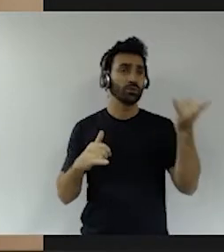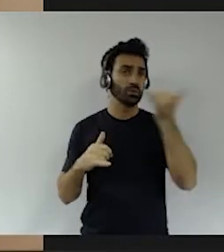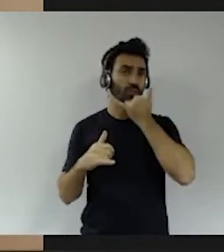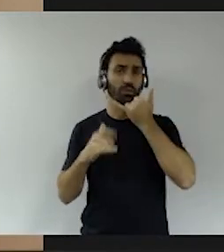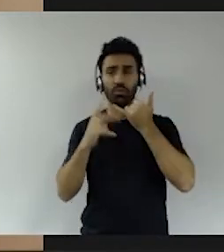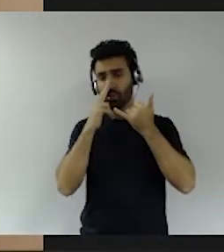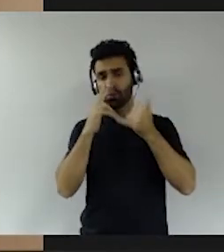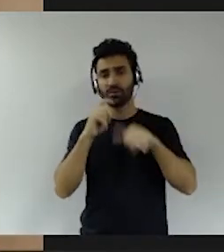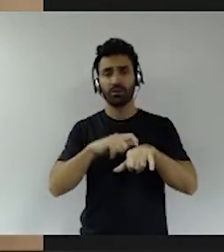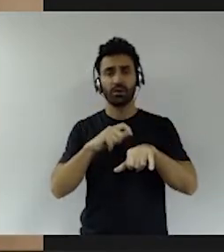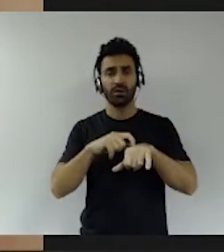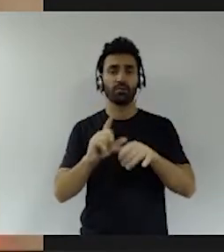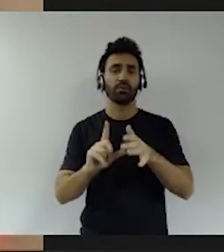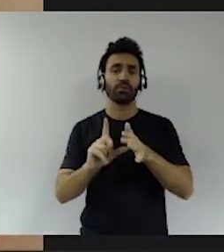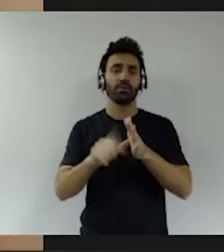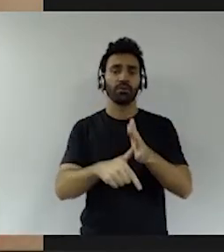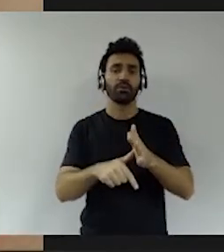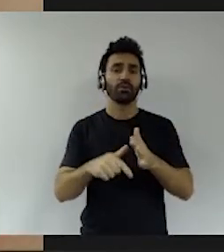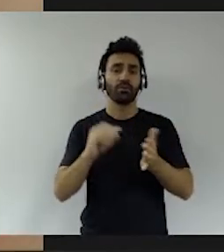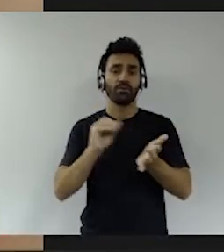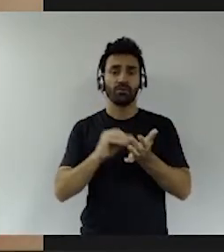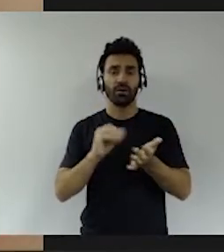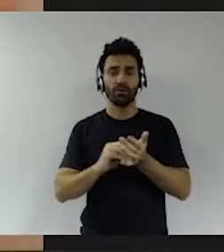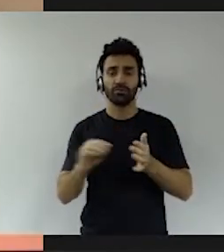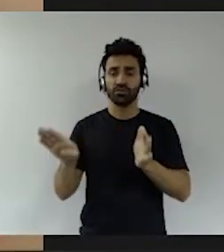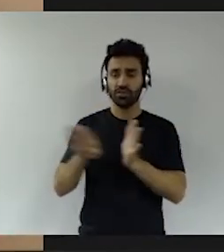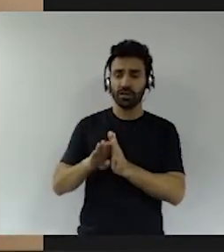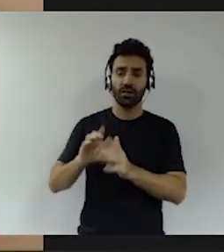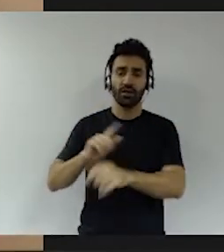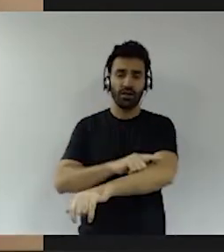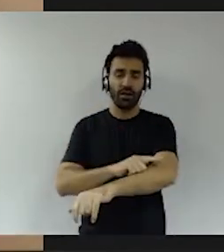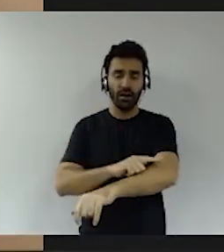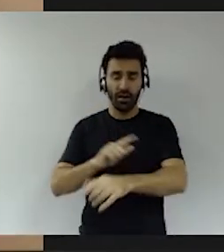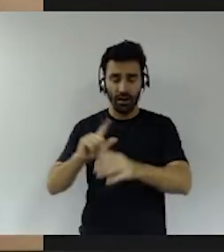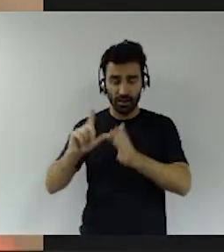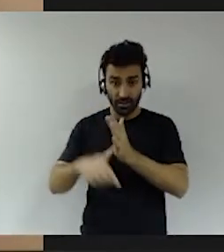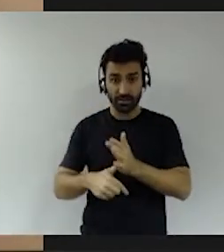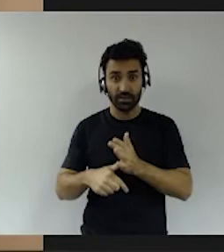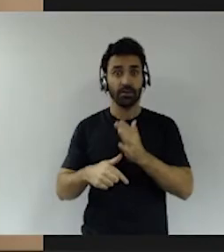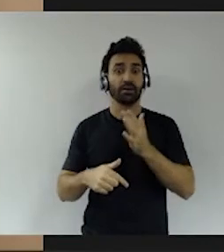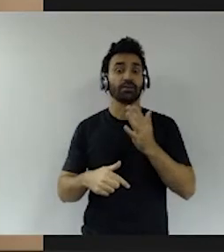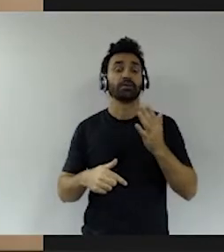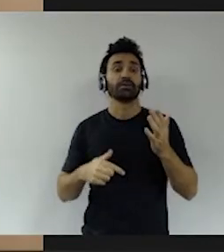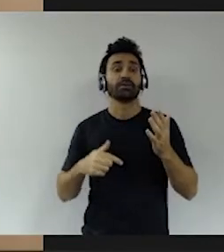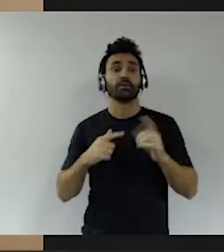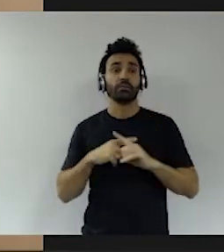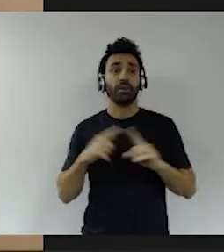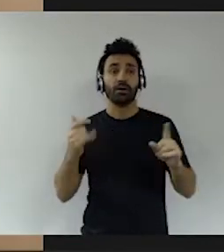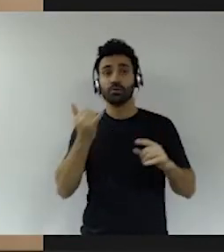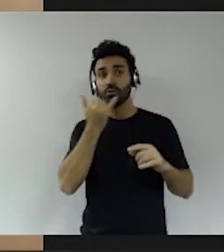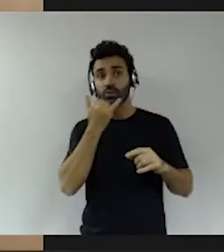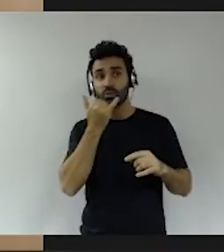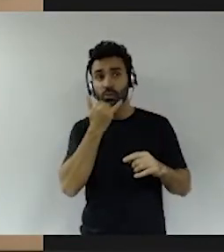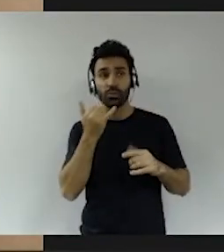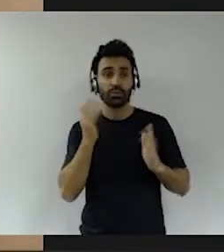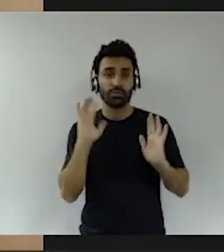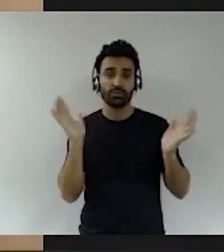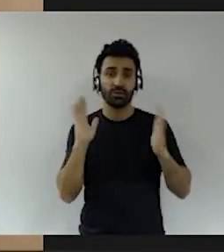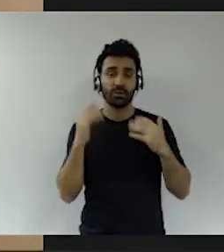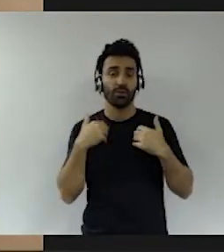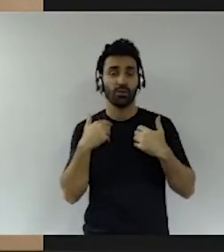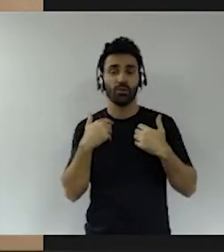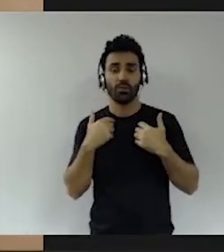estourei o tempo. Veja que falta de educação. Cheguei atrasada, ocupei todo o espaço, mas eu abro mão aí dos 2 minutos, se for necessário, porque eu